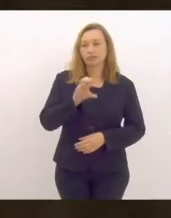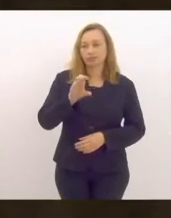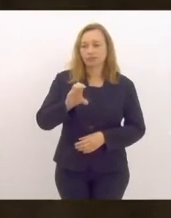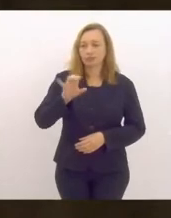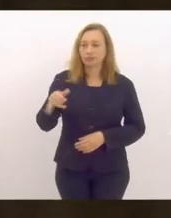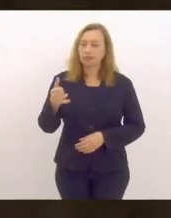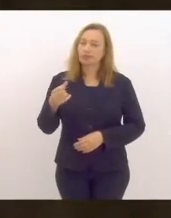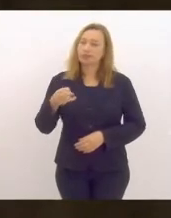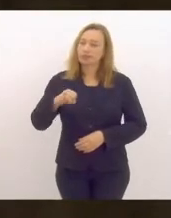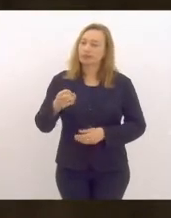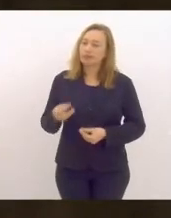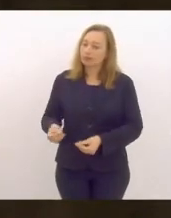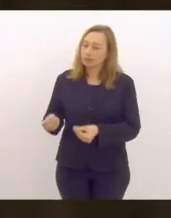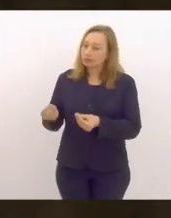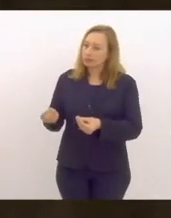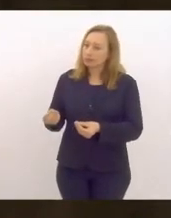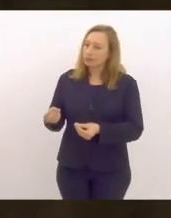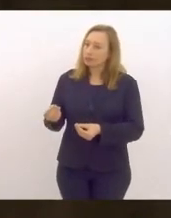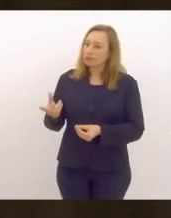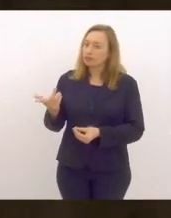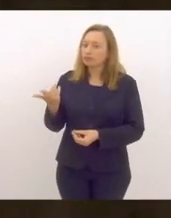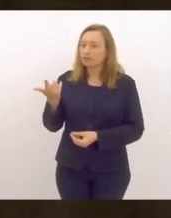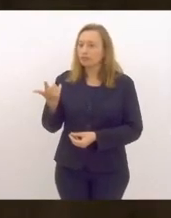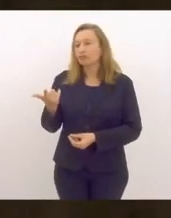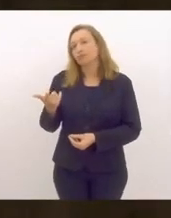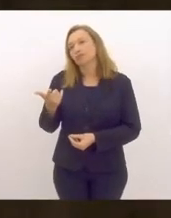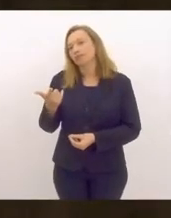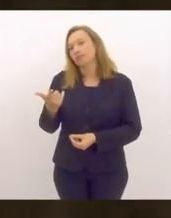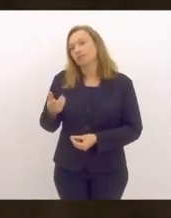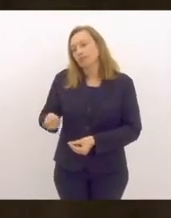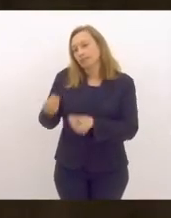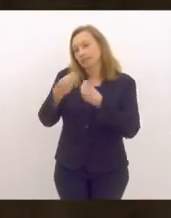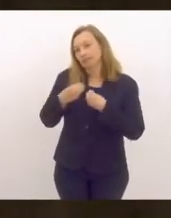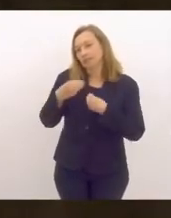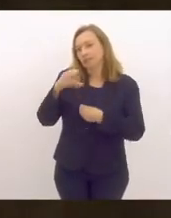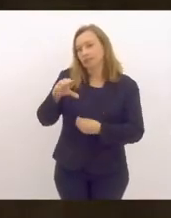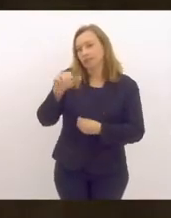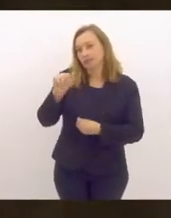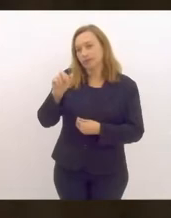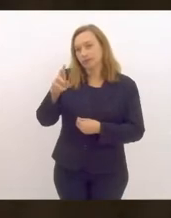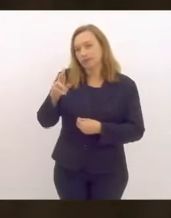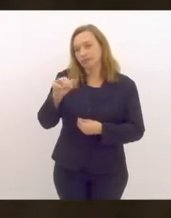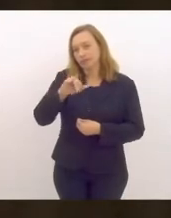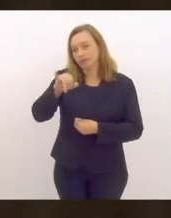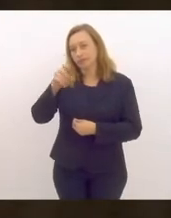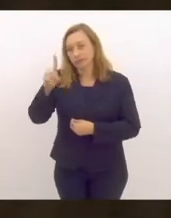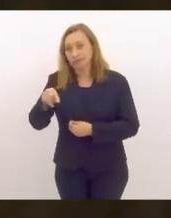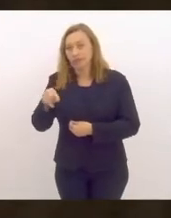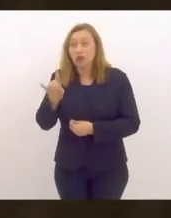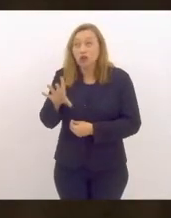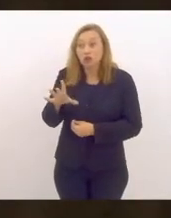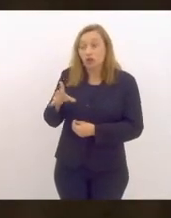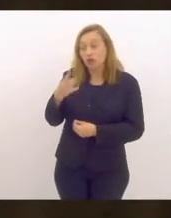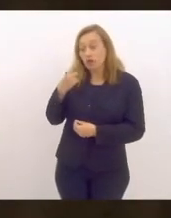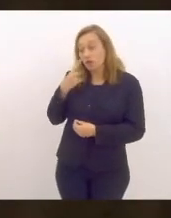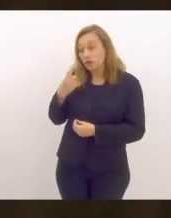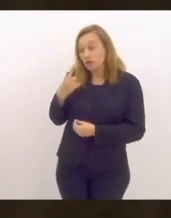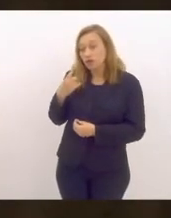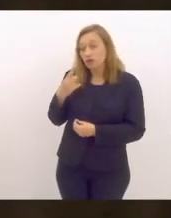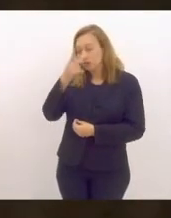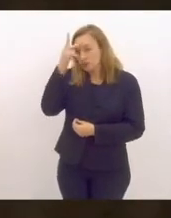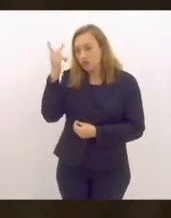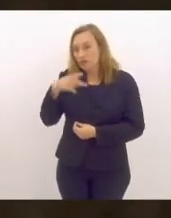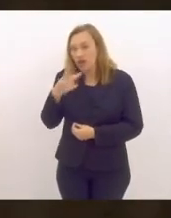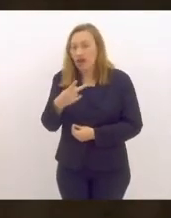ganhar um acarajé. Porque eu sempre ouvi falar nesse acarajé, mas nunca, eu só ouvi falar. É igual